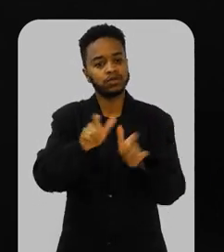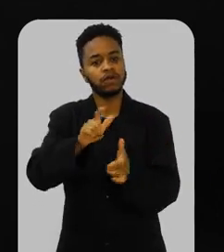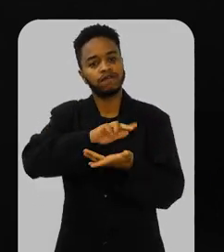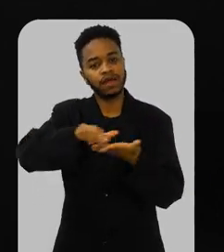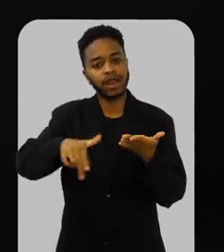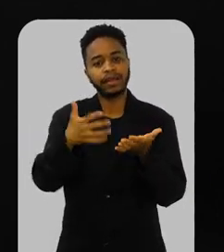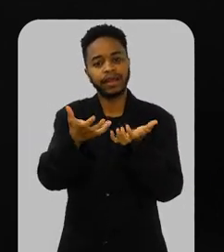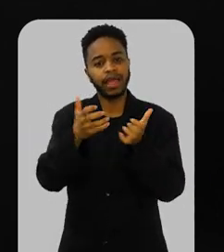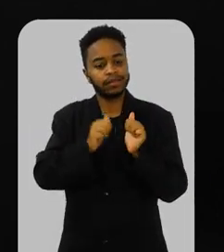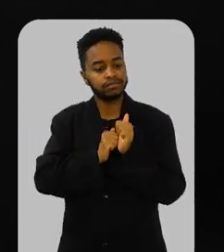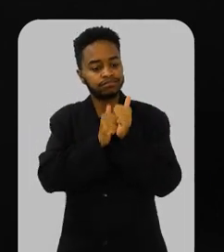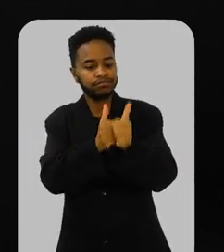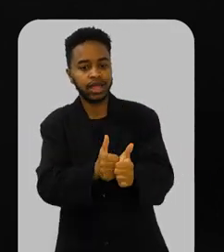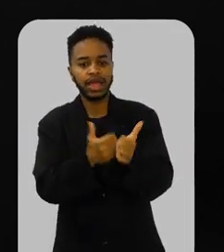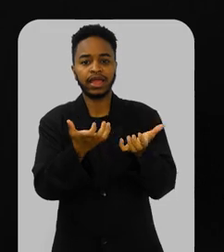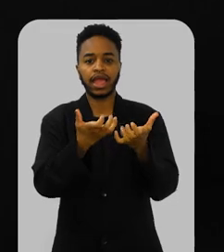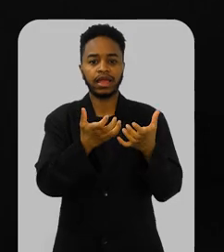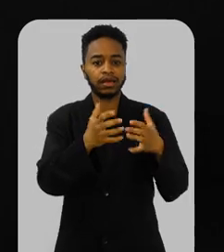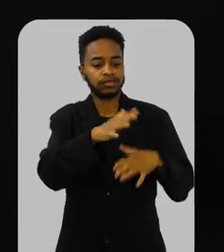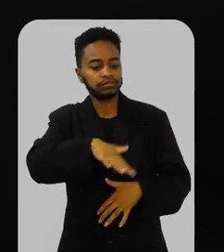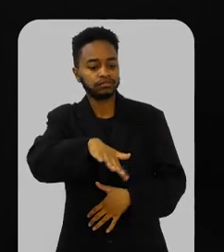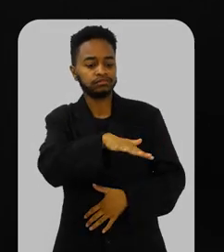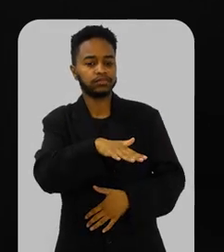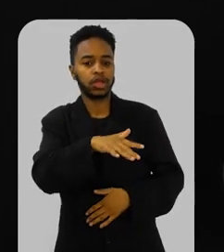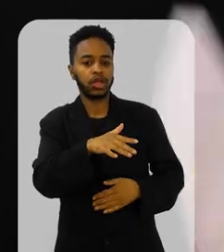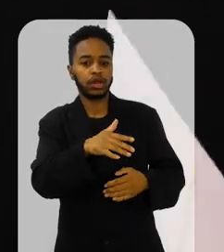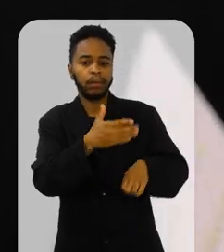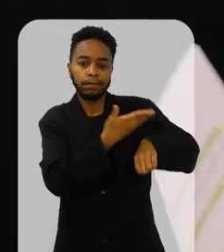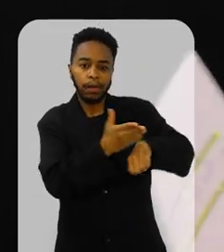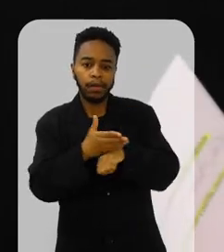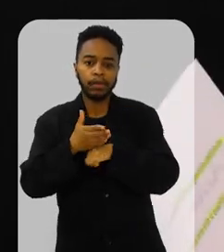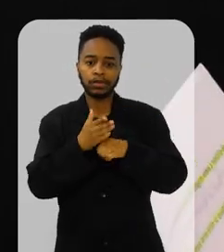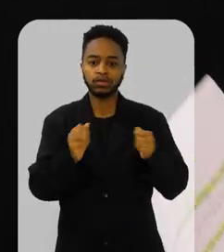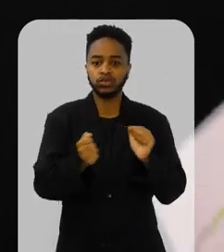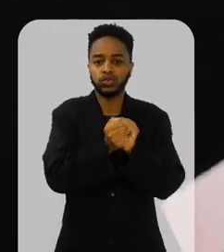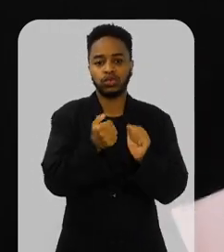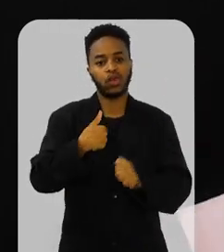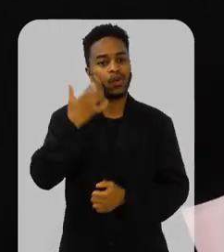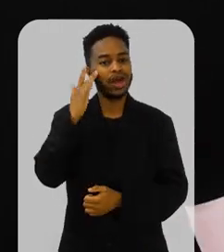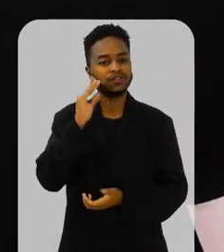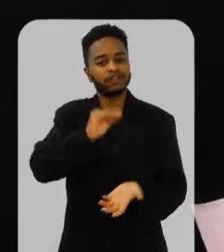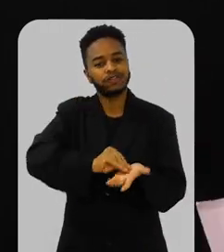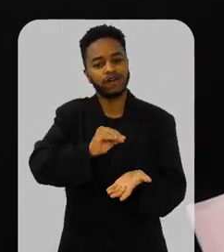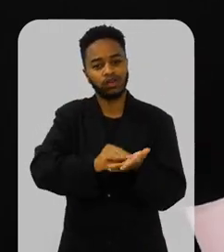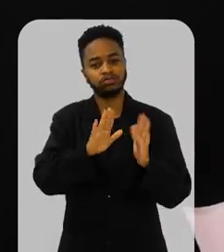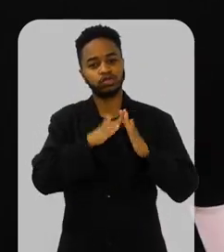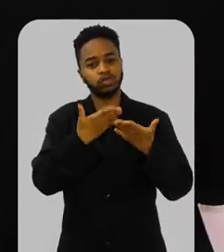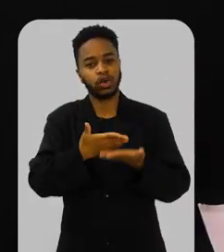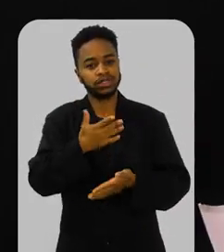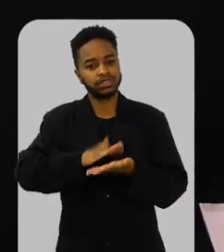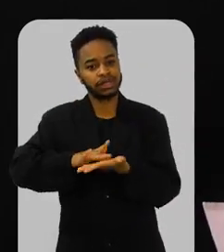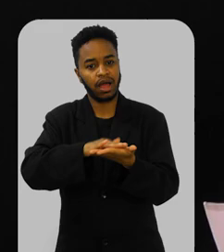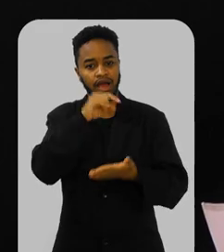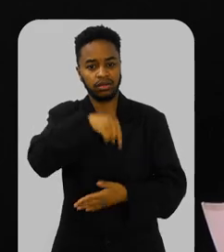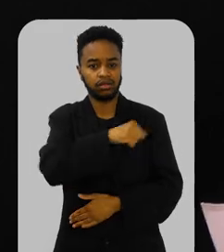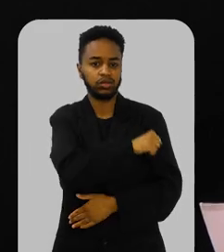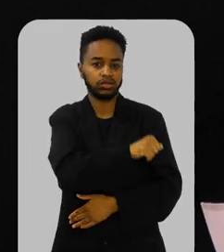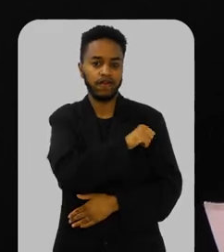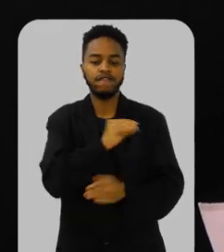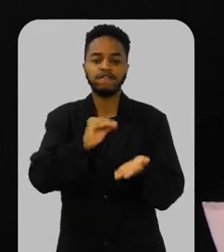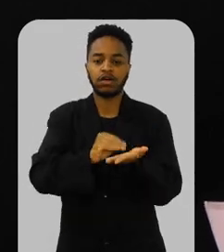item, a querer estar no galpão. Acho que é um ponto que falta nas escolas de samba aqui no Rio de Janeiro, que é